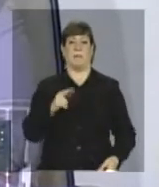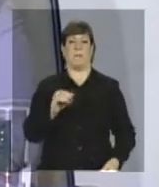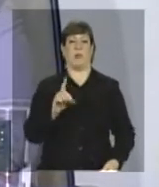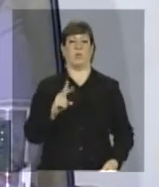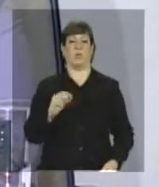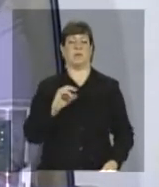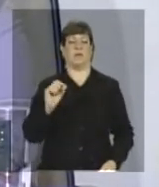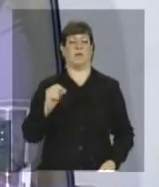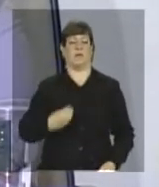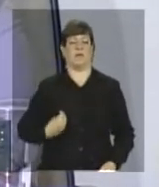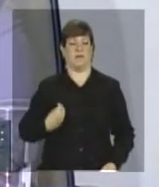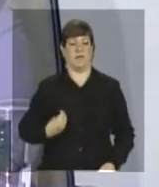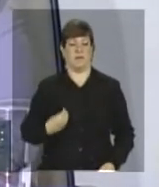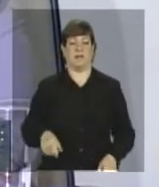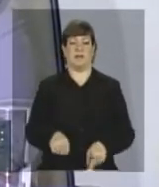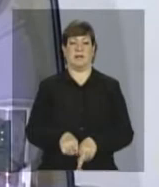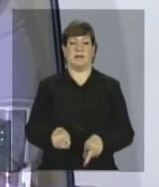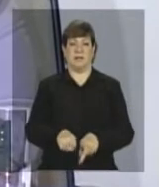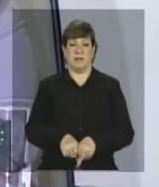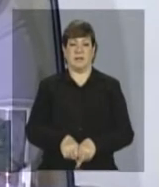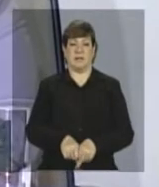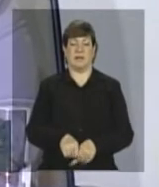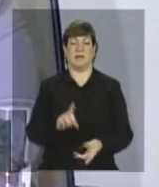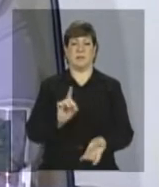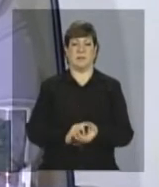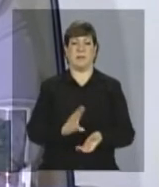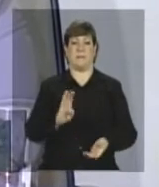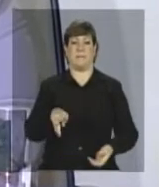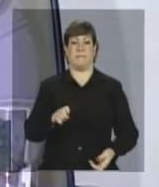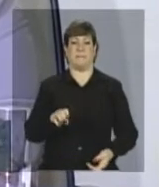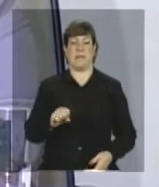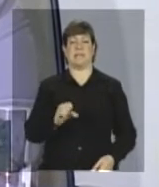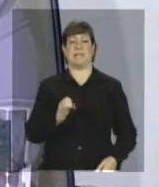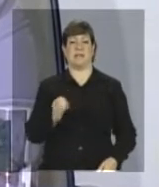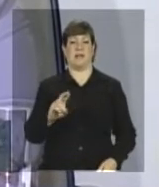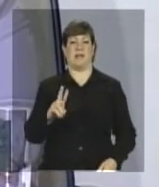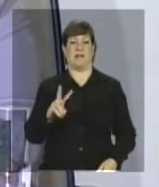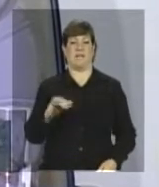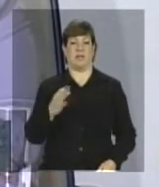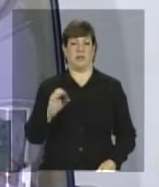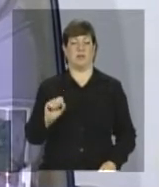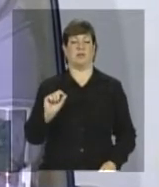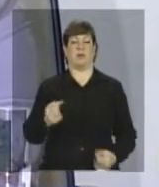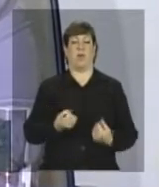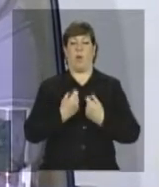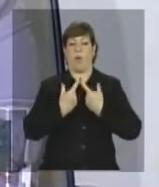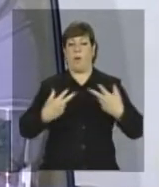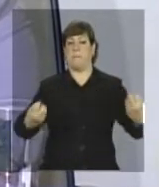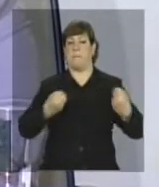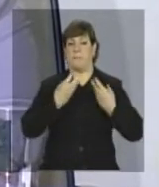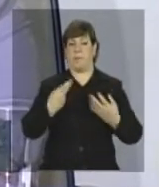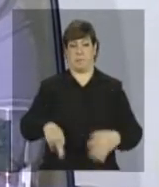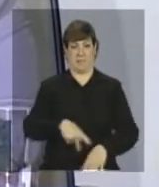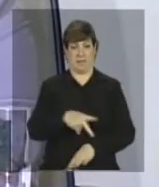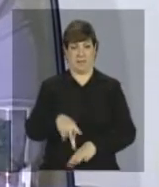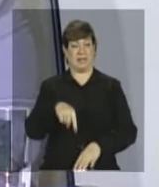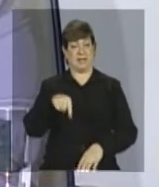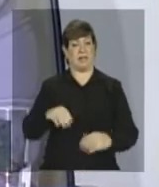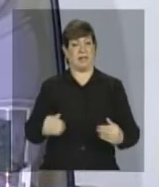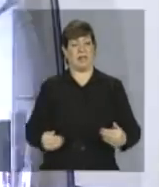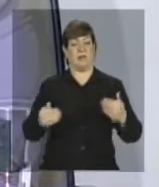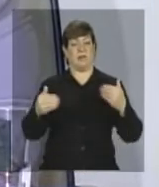viver, seja na produção efetiva de bens e serviços da riqueza do país. Esse é um